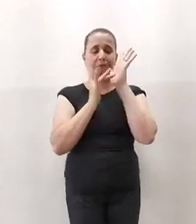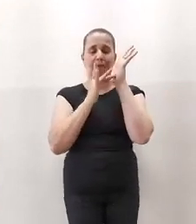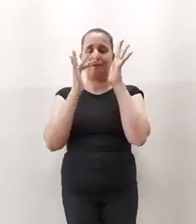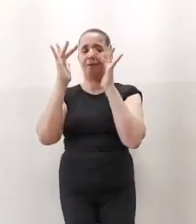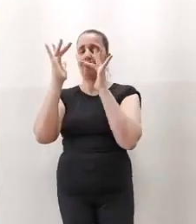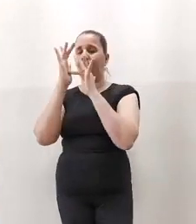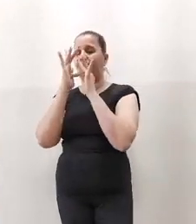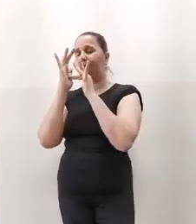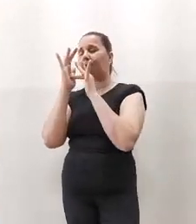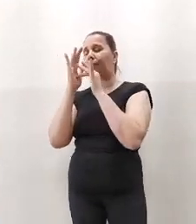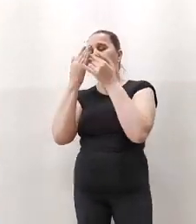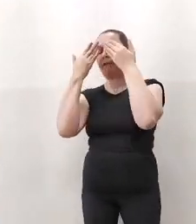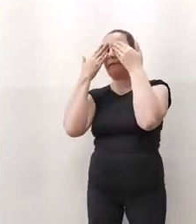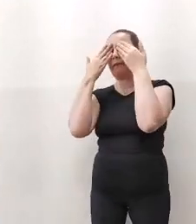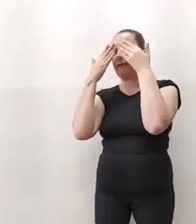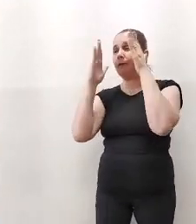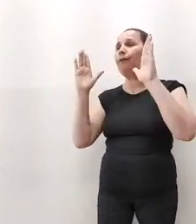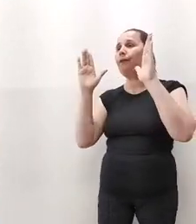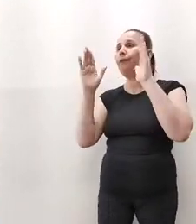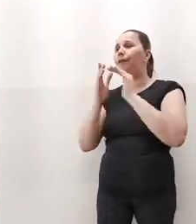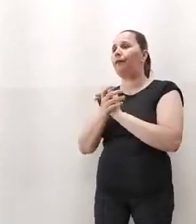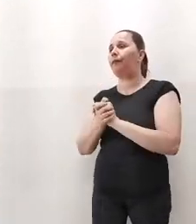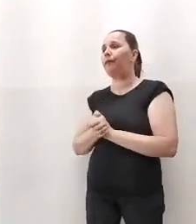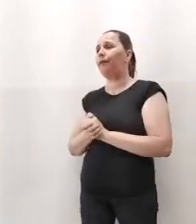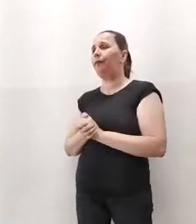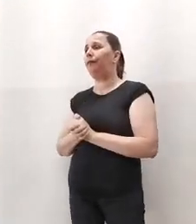Jesus, abre os nossos olhos.